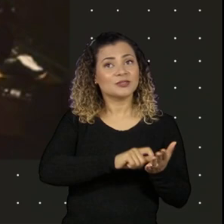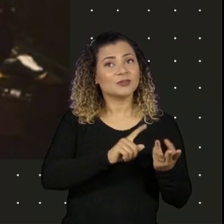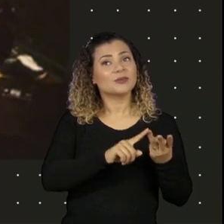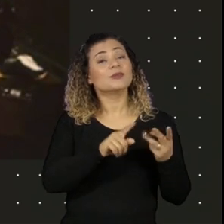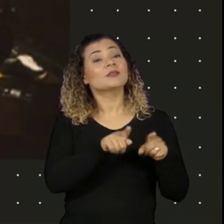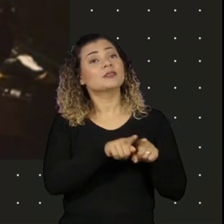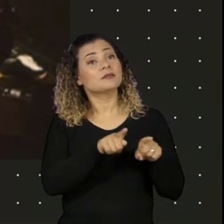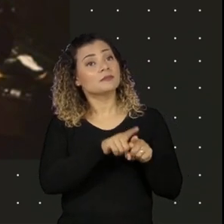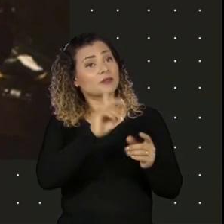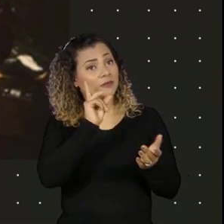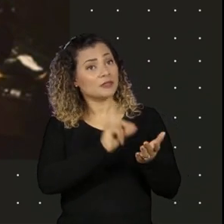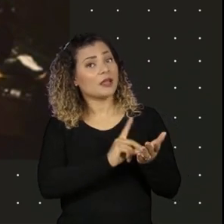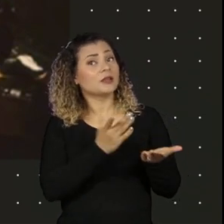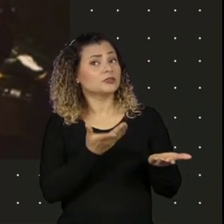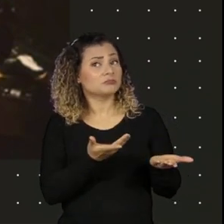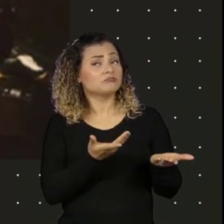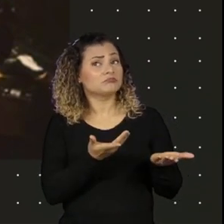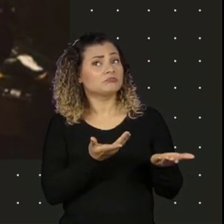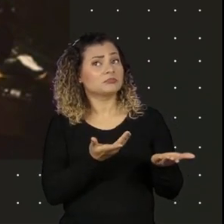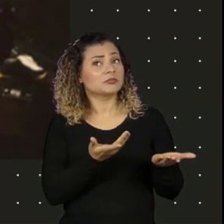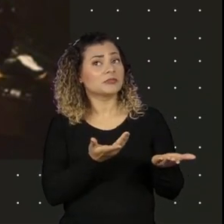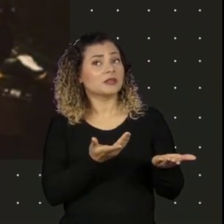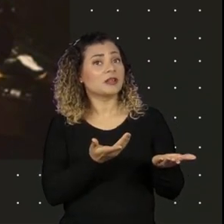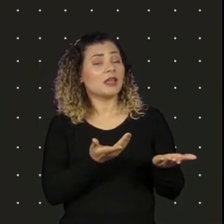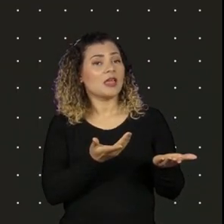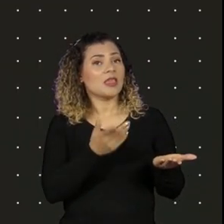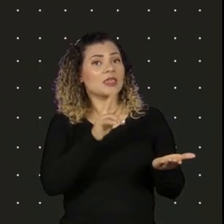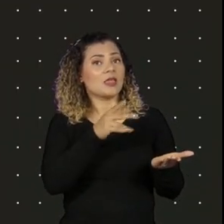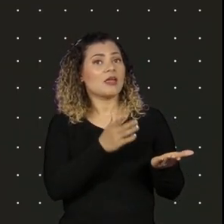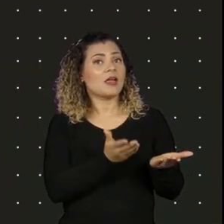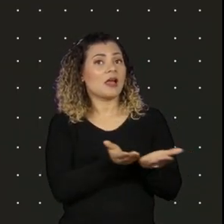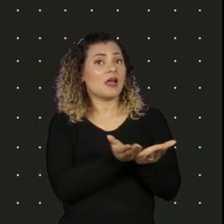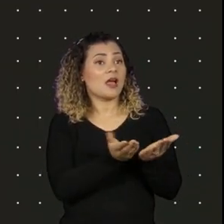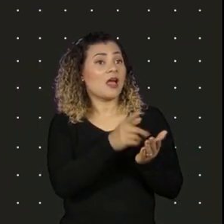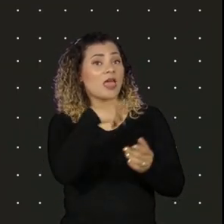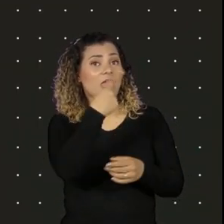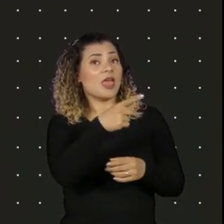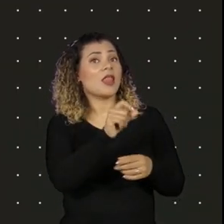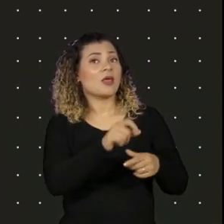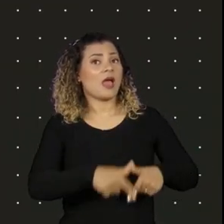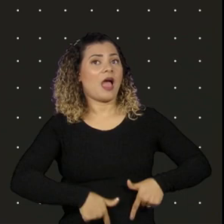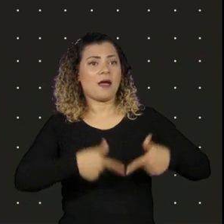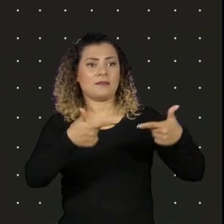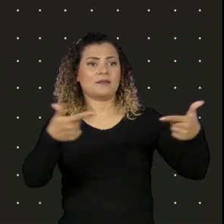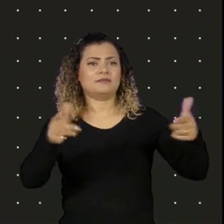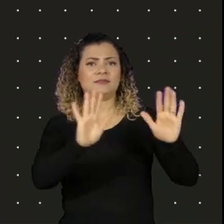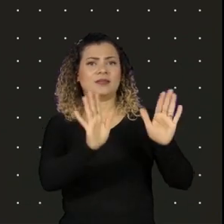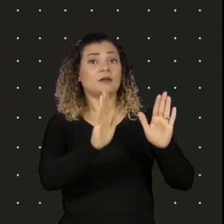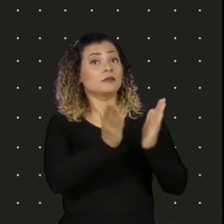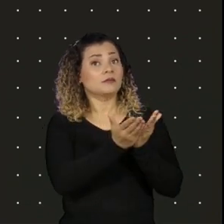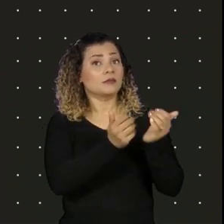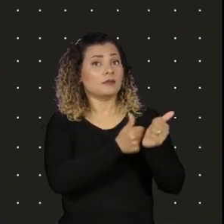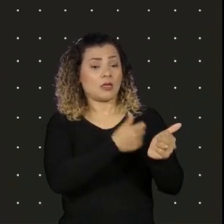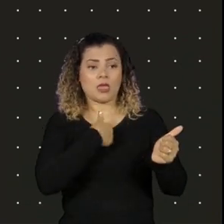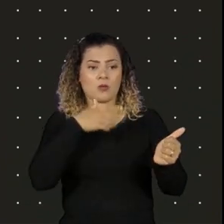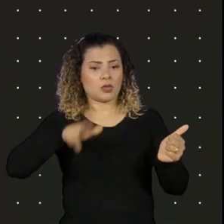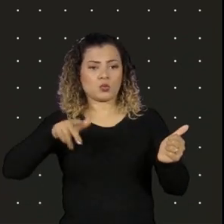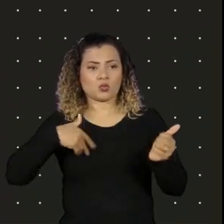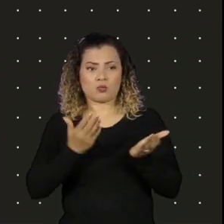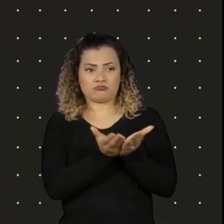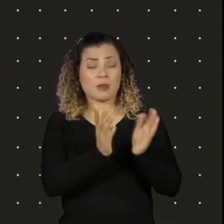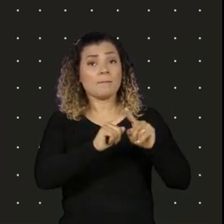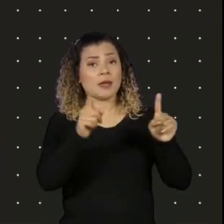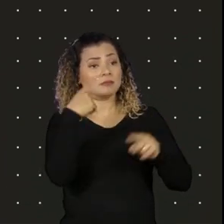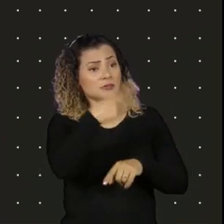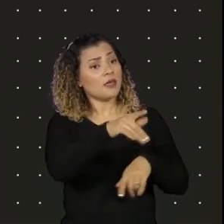numa época que cristão não tá anda armado, né? O Marião não, o Marião é um cara que sempre chamo de cristão, eu que não sou. Chamo porque